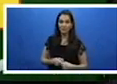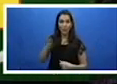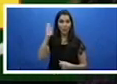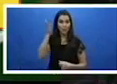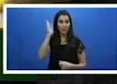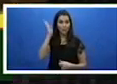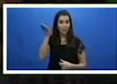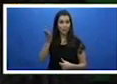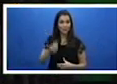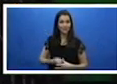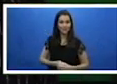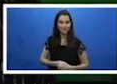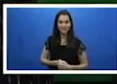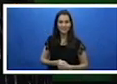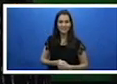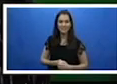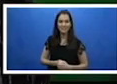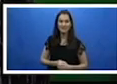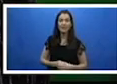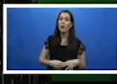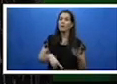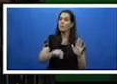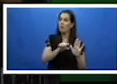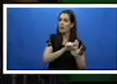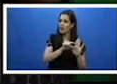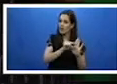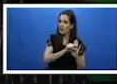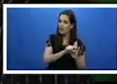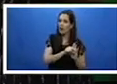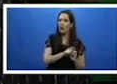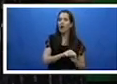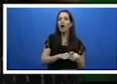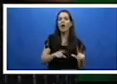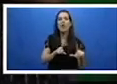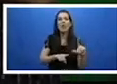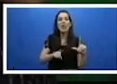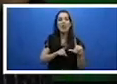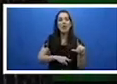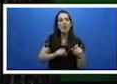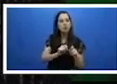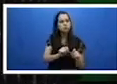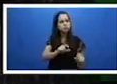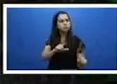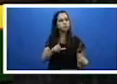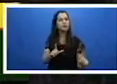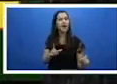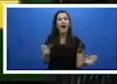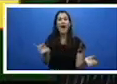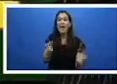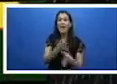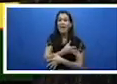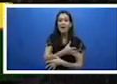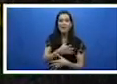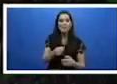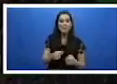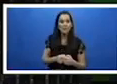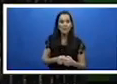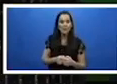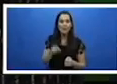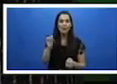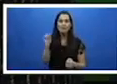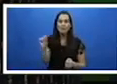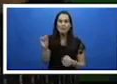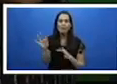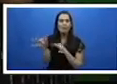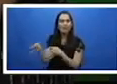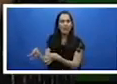O burro. Parágrafo, né? Letra maiúscula. Terminamos colocando o ponto